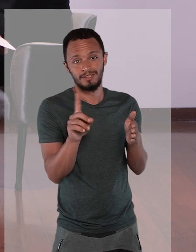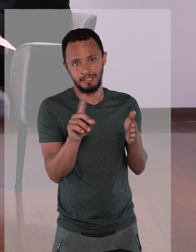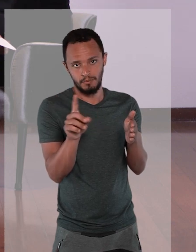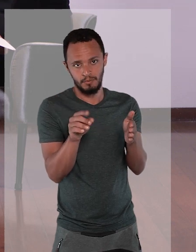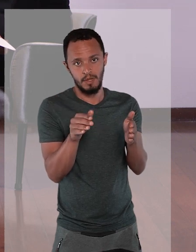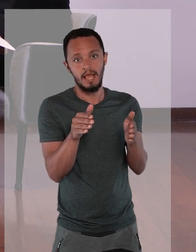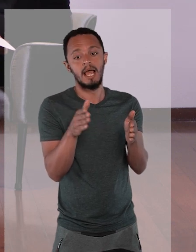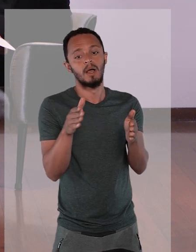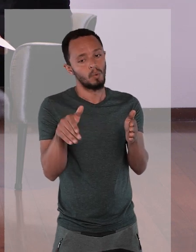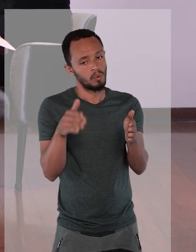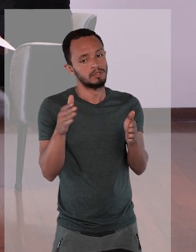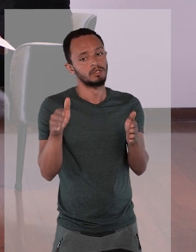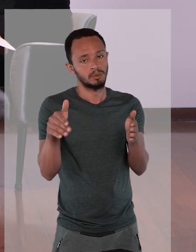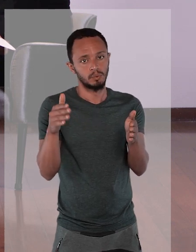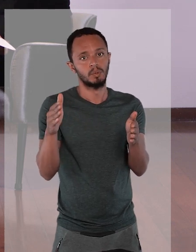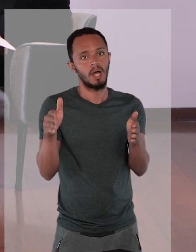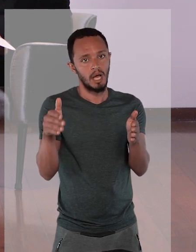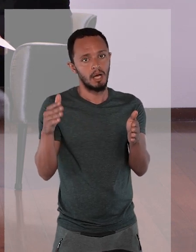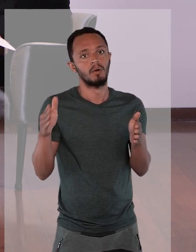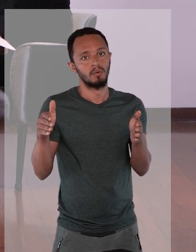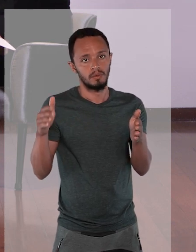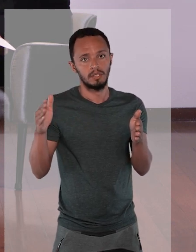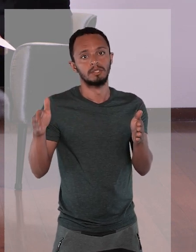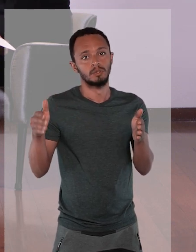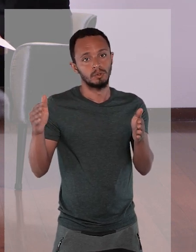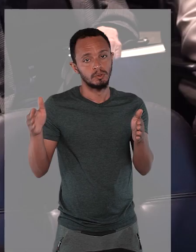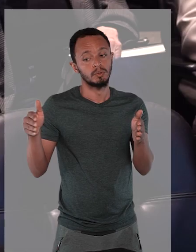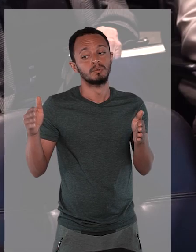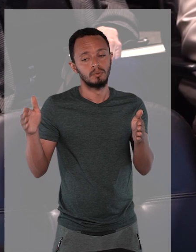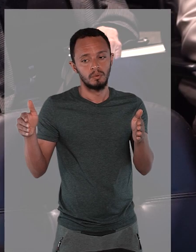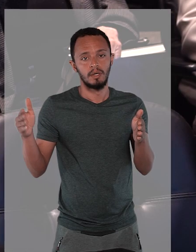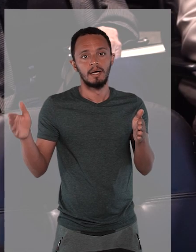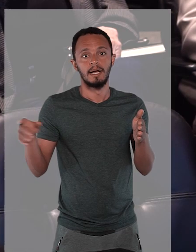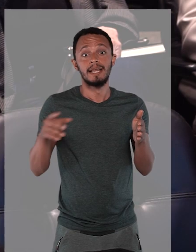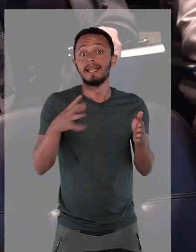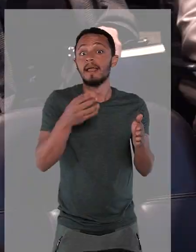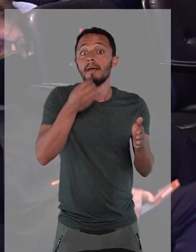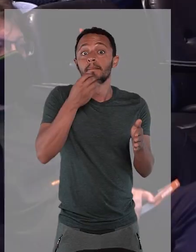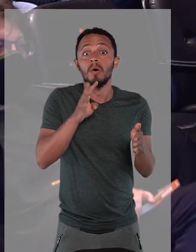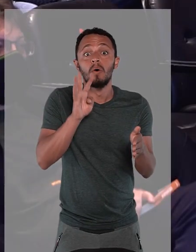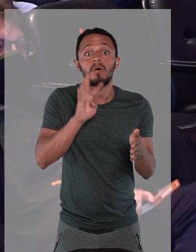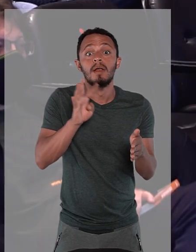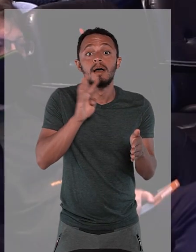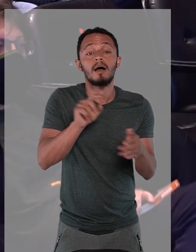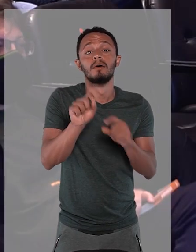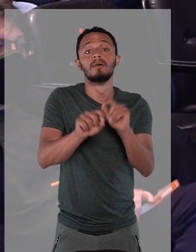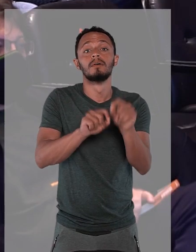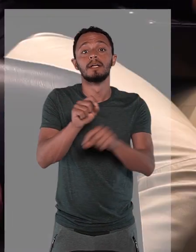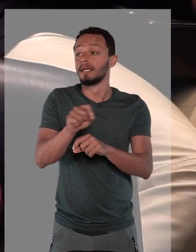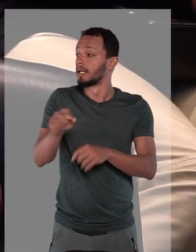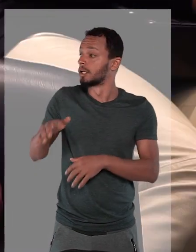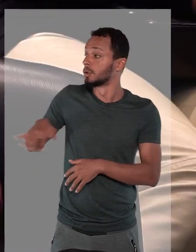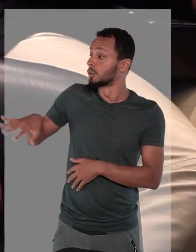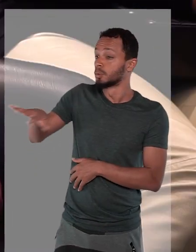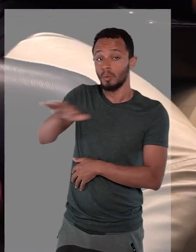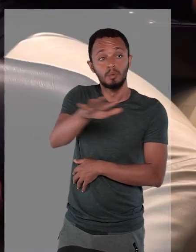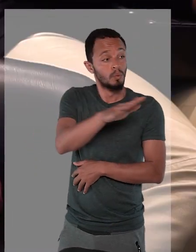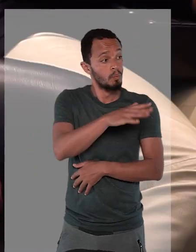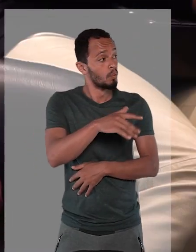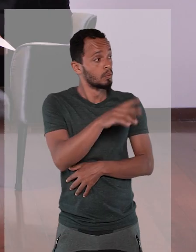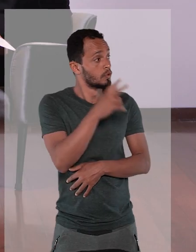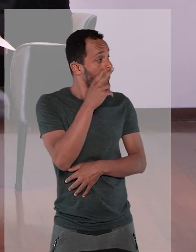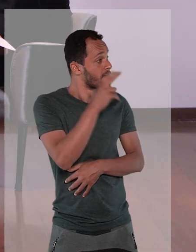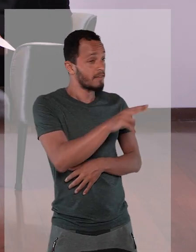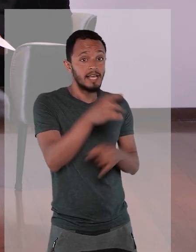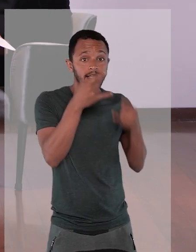E é muito bacana olhar daqui e ver todo mundo de máscara. Né? Isso é melhor,